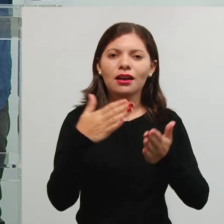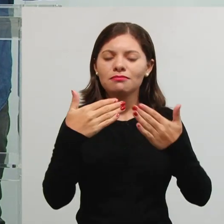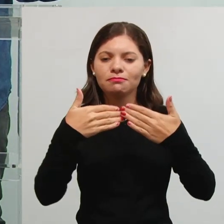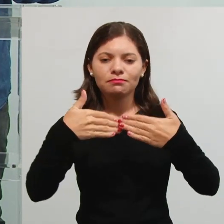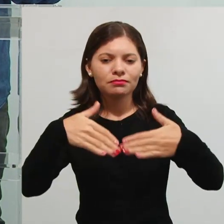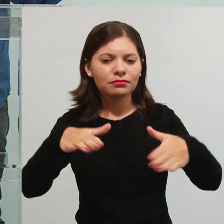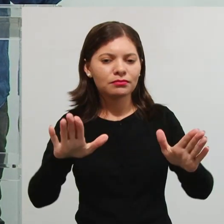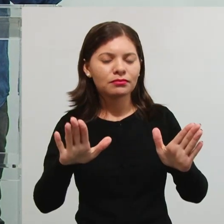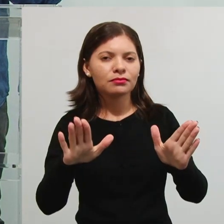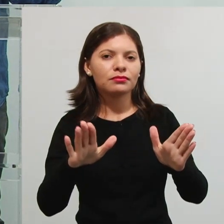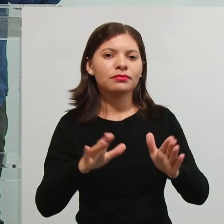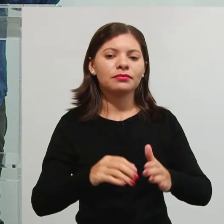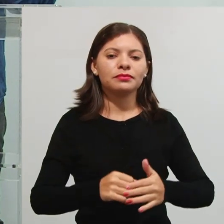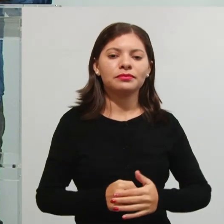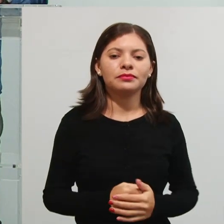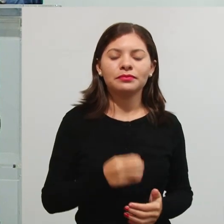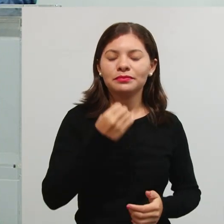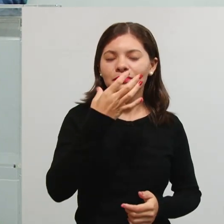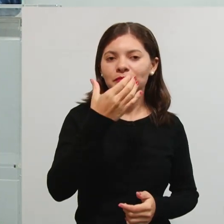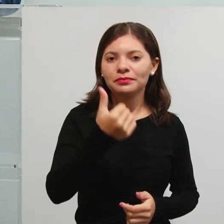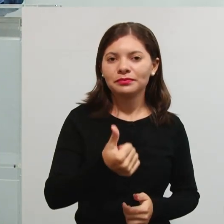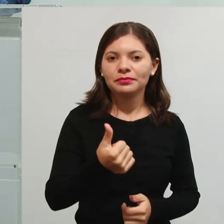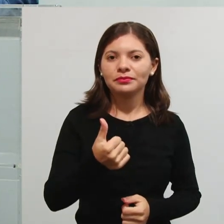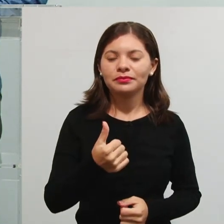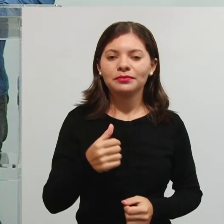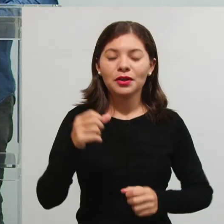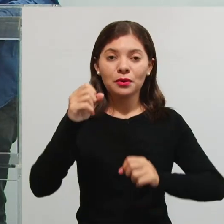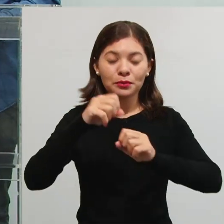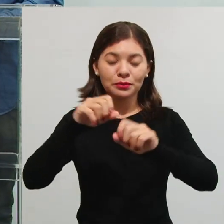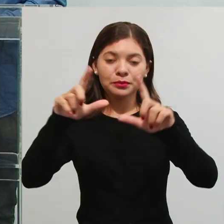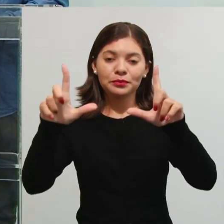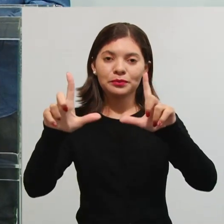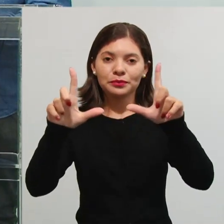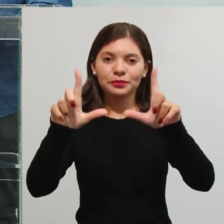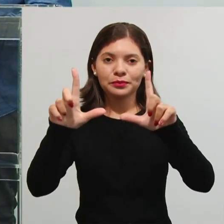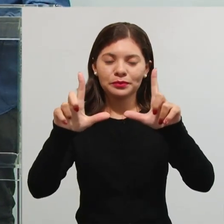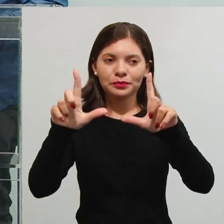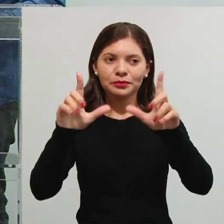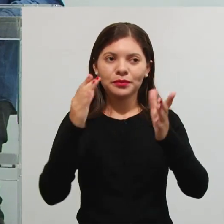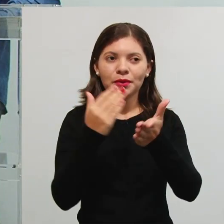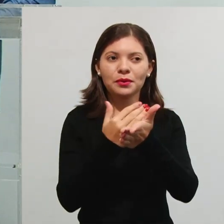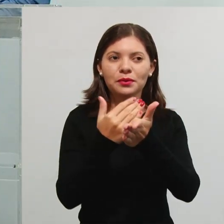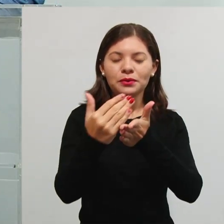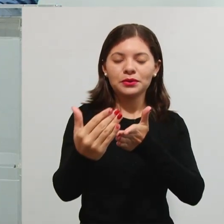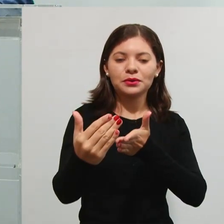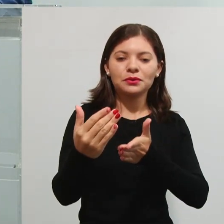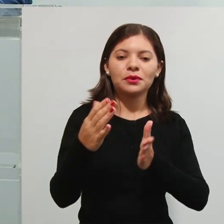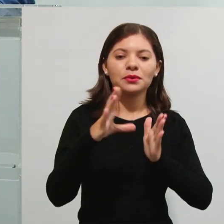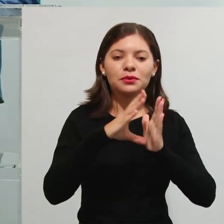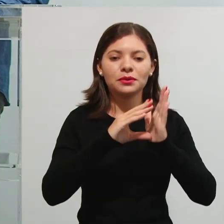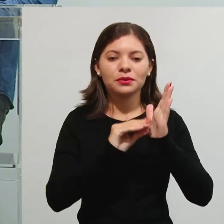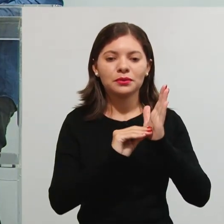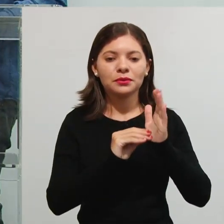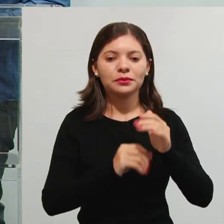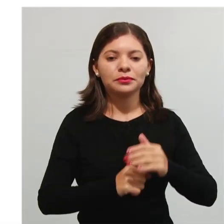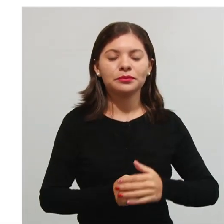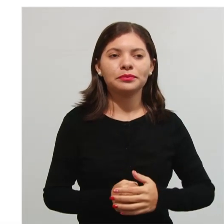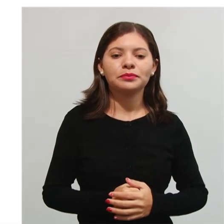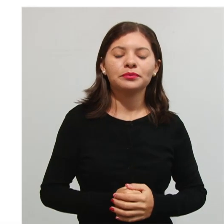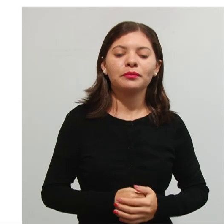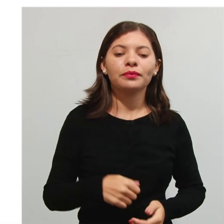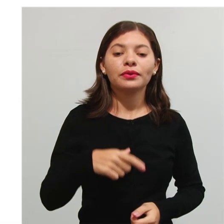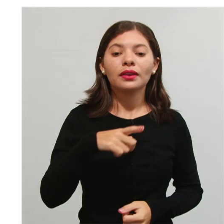marca, a sua identidade. Tudo bem? Então vem comigo que nós vamos continuar aqui avançando no nosso conteúdo. Nós